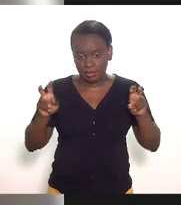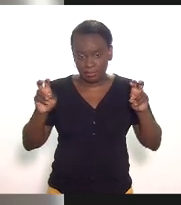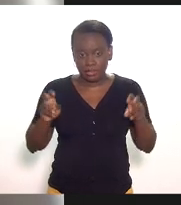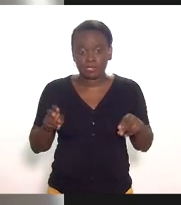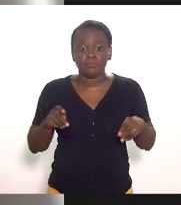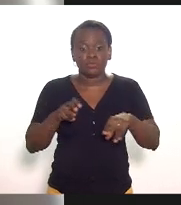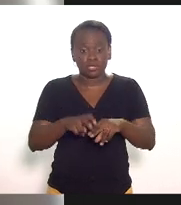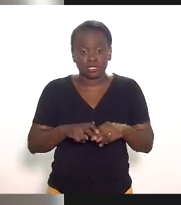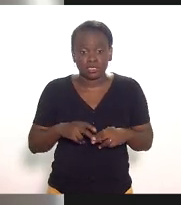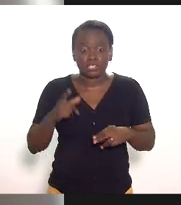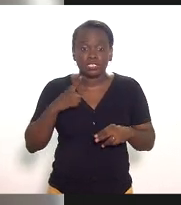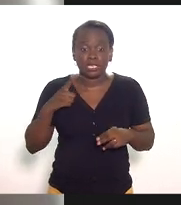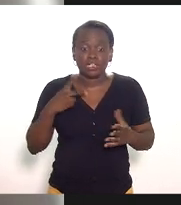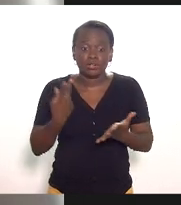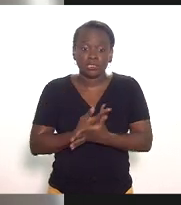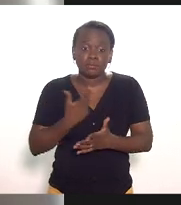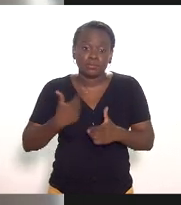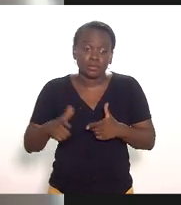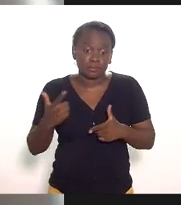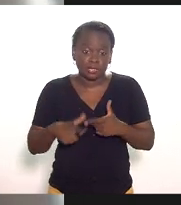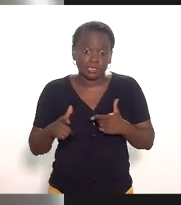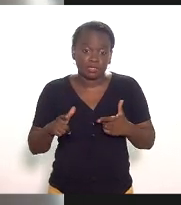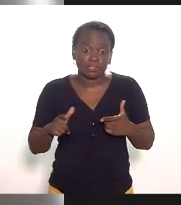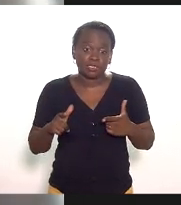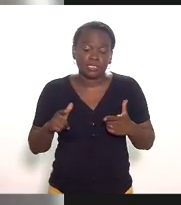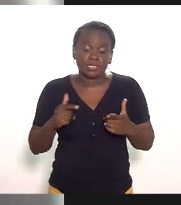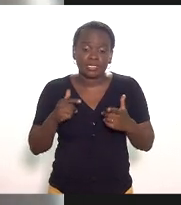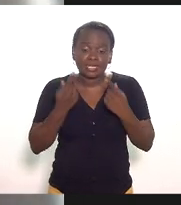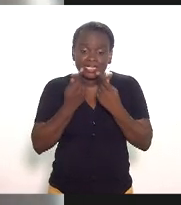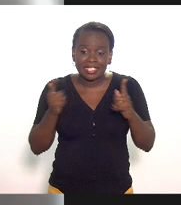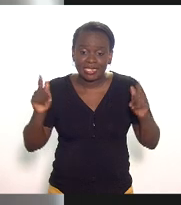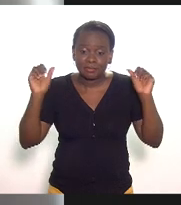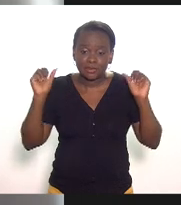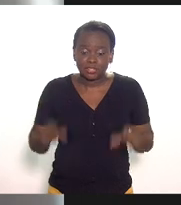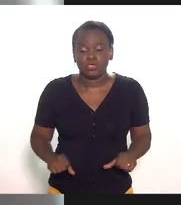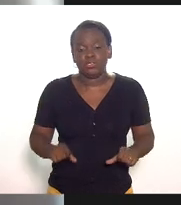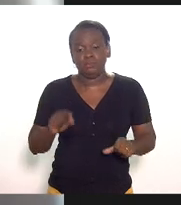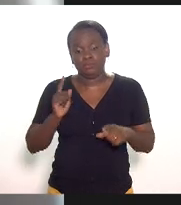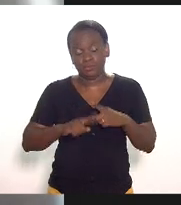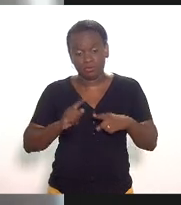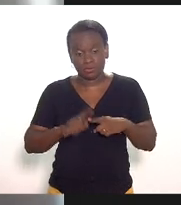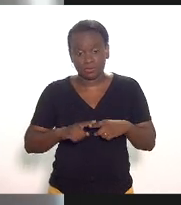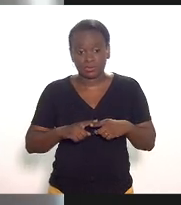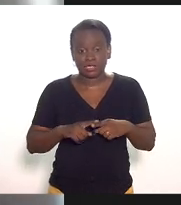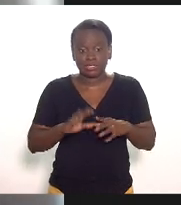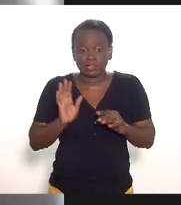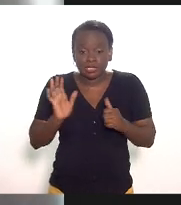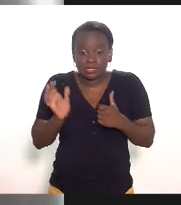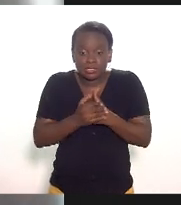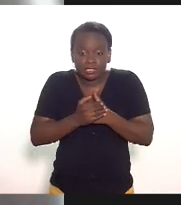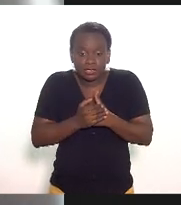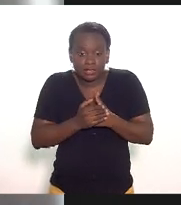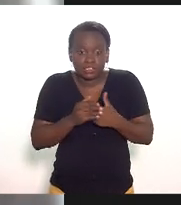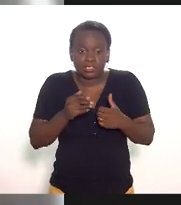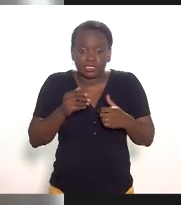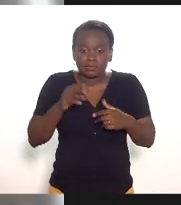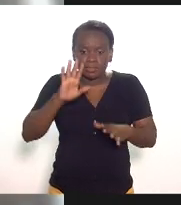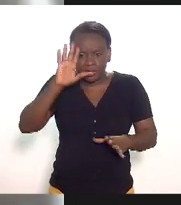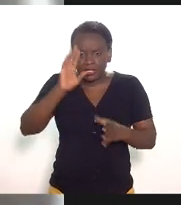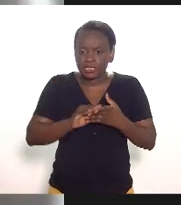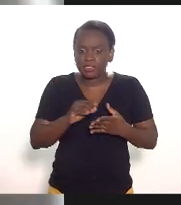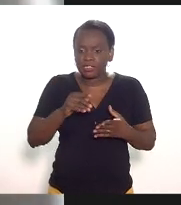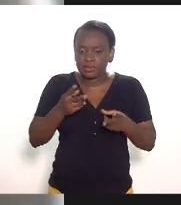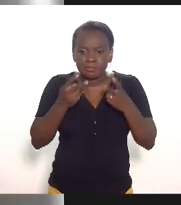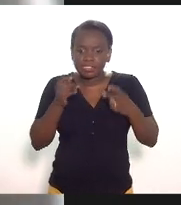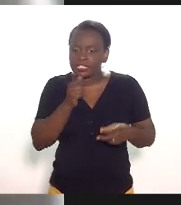tem causado um problema muito grave e que fica escondido nas entrelinhas